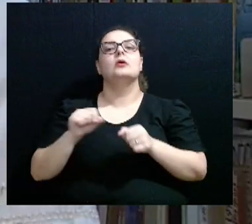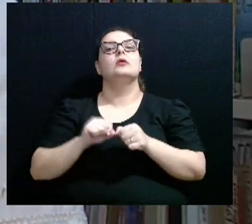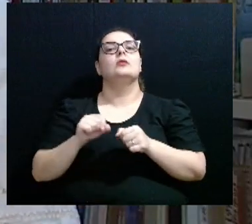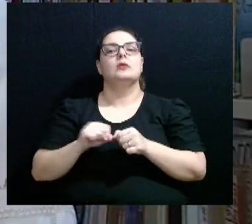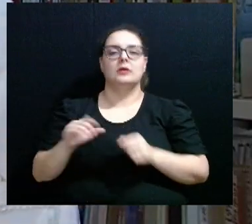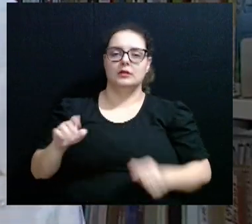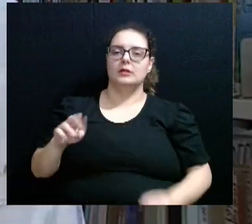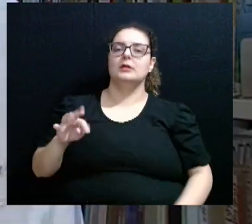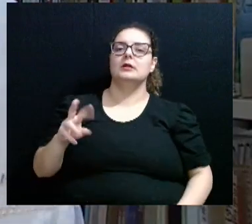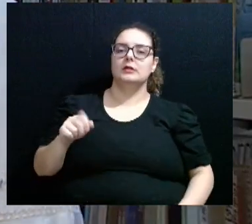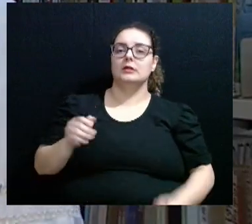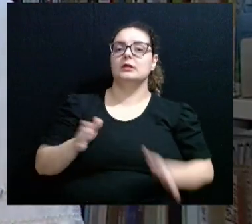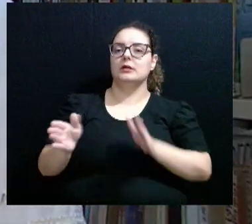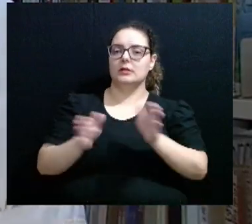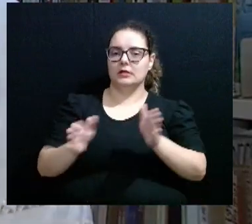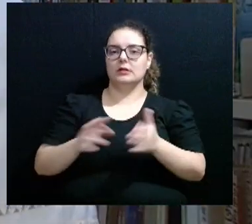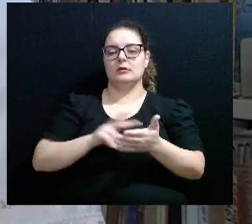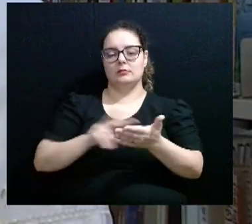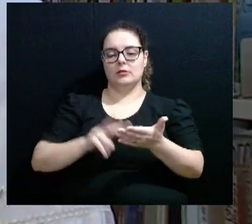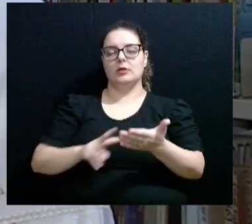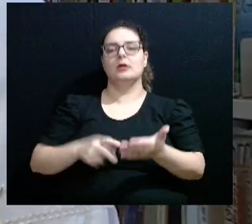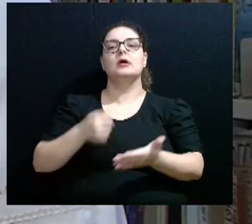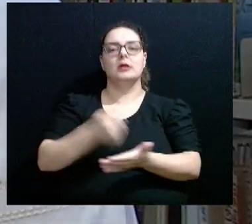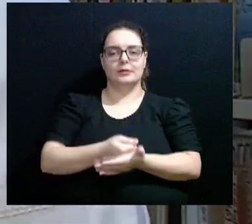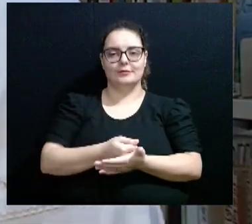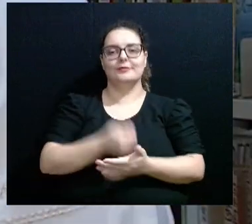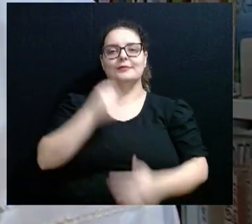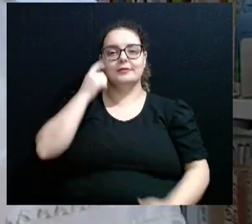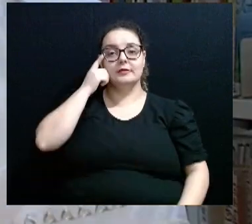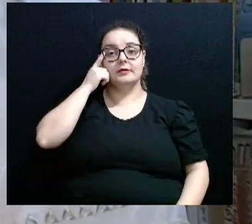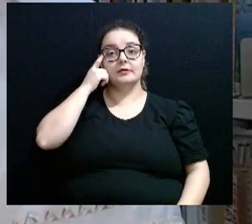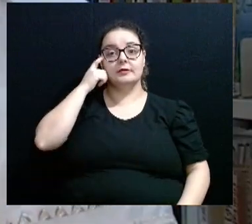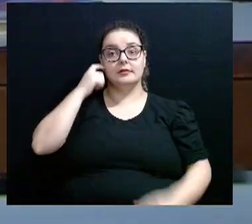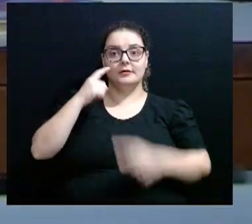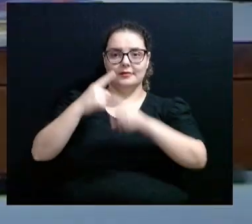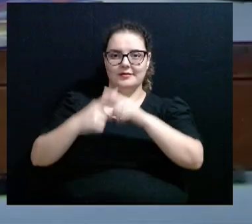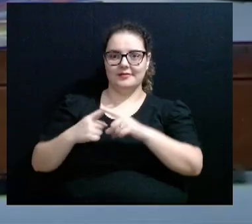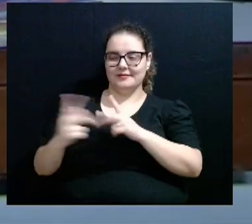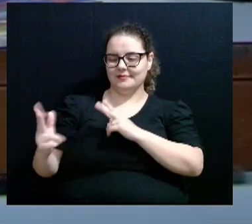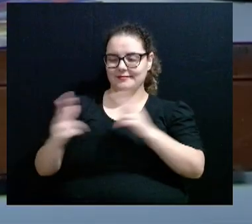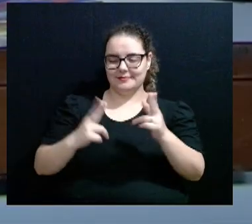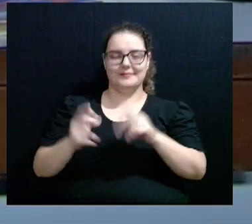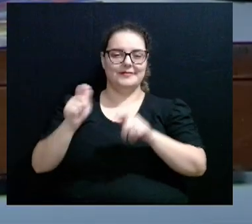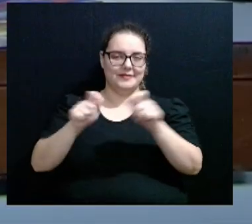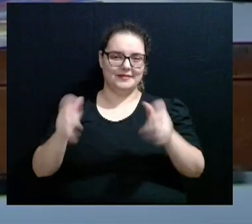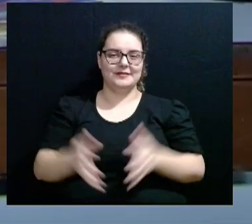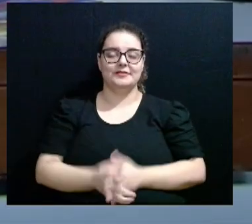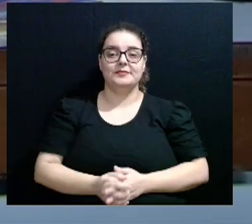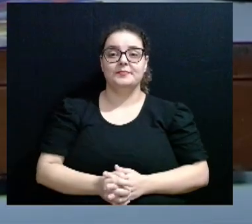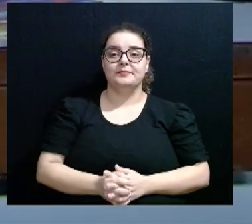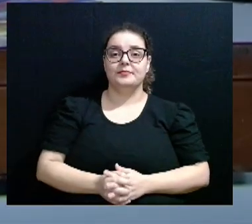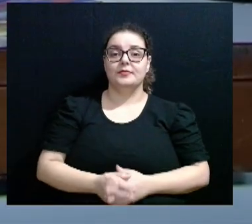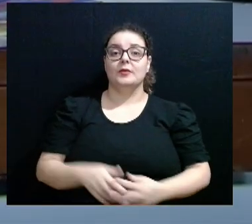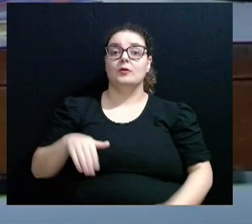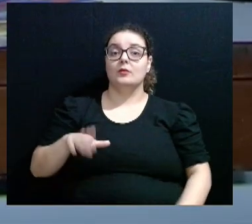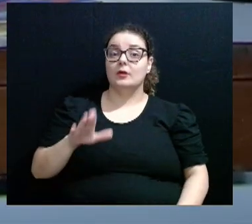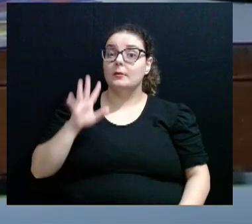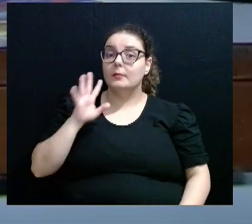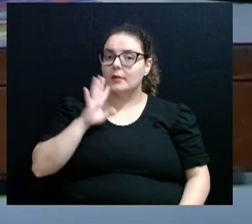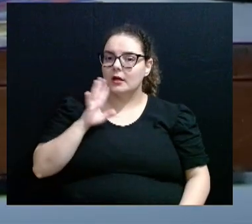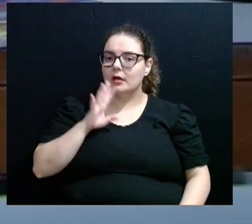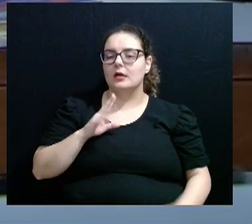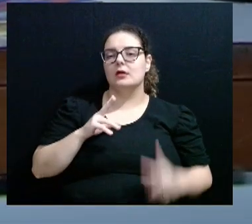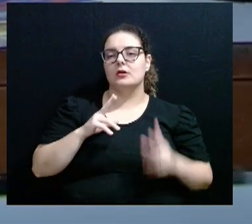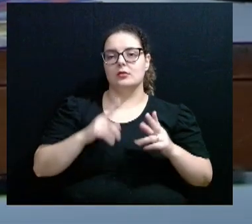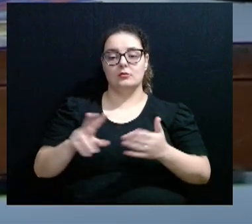esse material de leitura. É garantia de competir pau a pau com as pessoas. E o que é mais legal é que, como essa